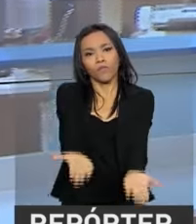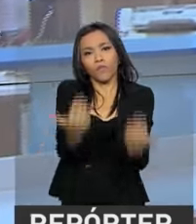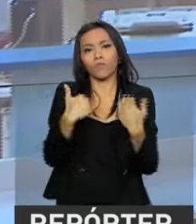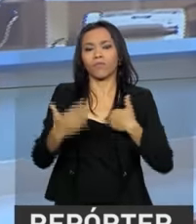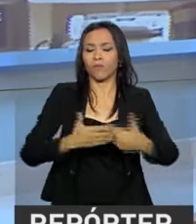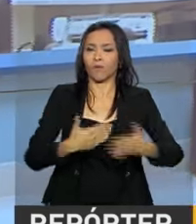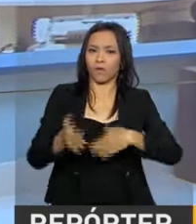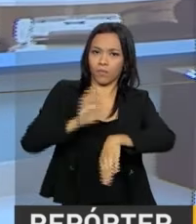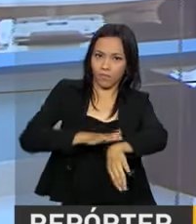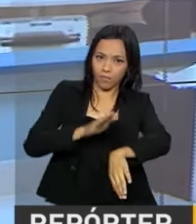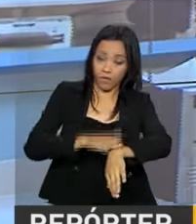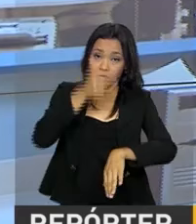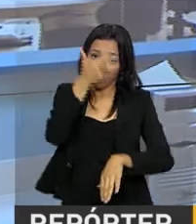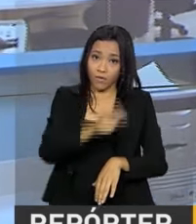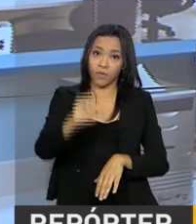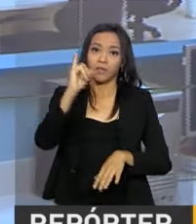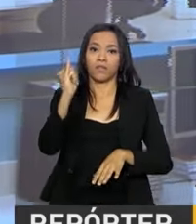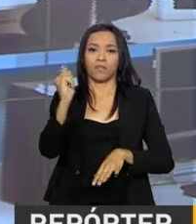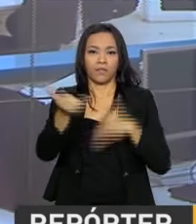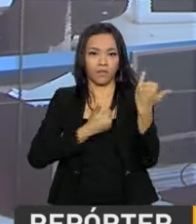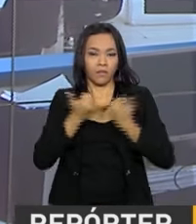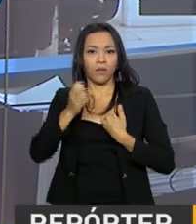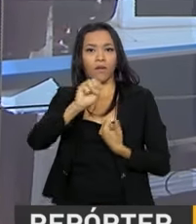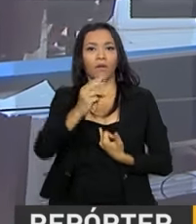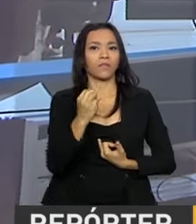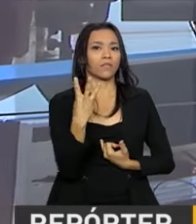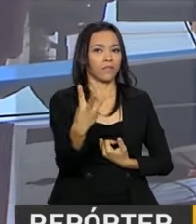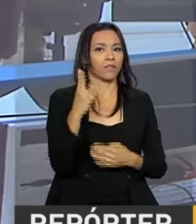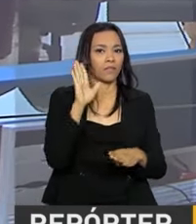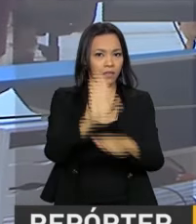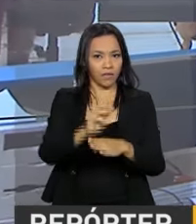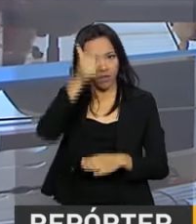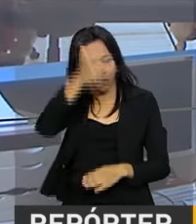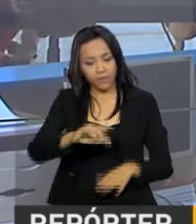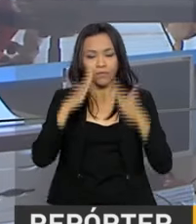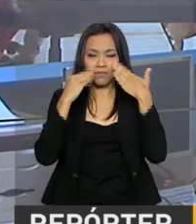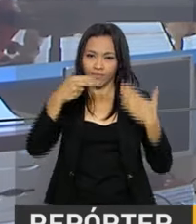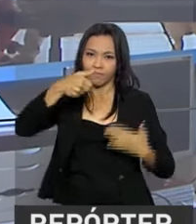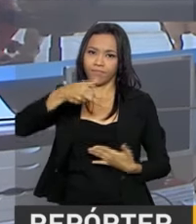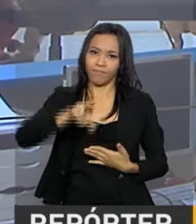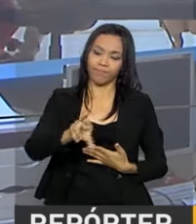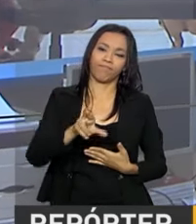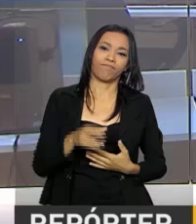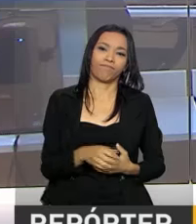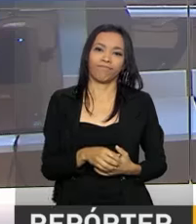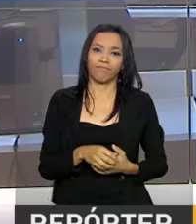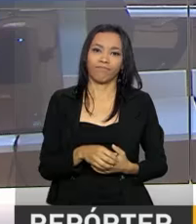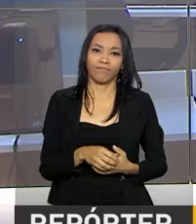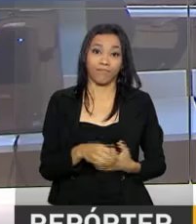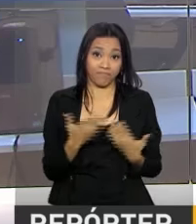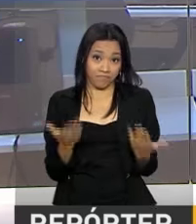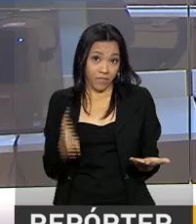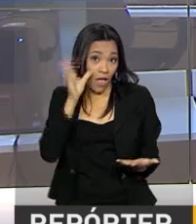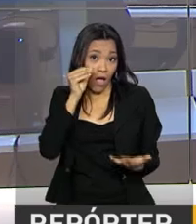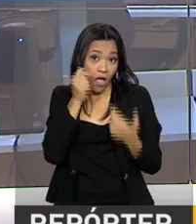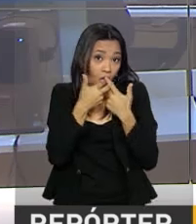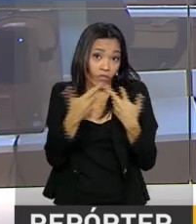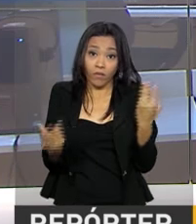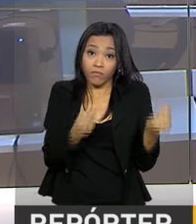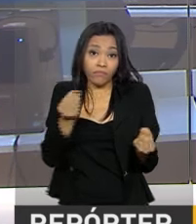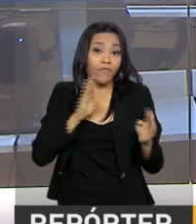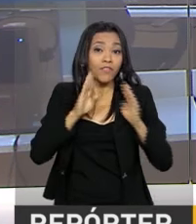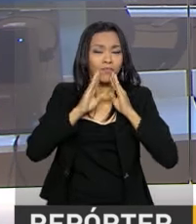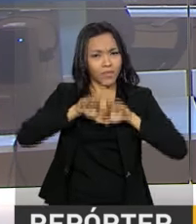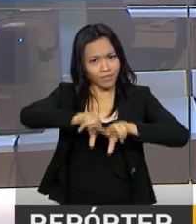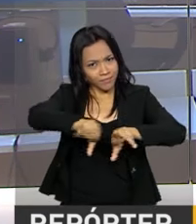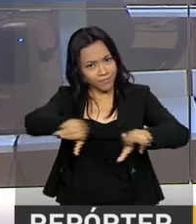a qualquer momento com outras informações ou às 3 da tarde na próxima edição do Repórter NBR. Veja as novidades também pelas